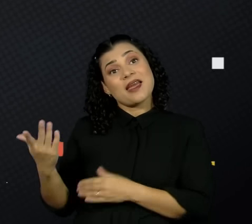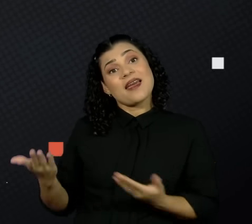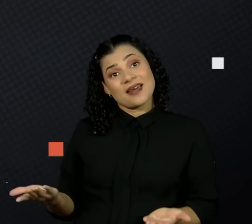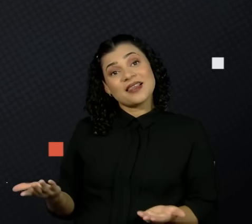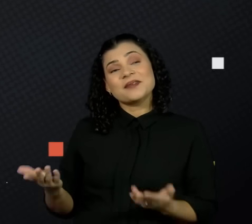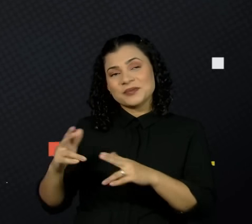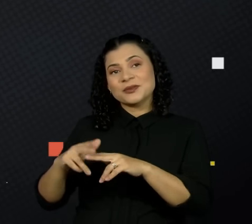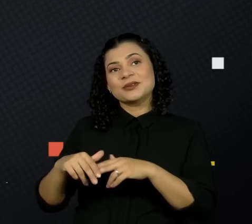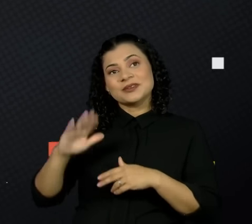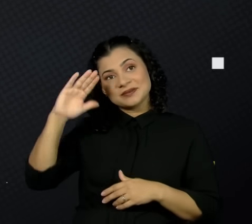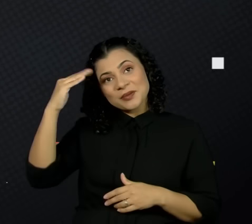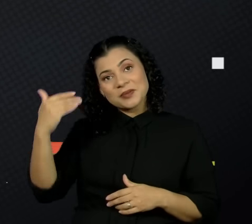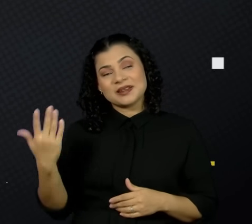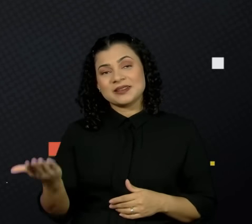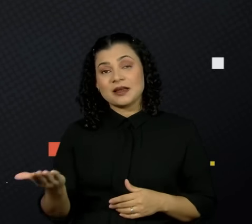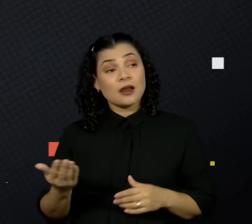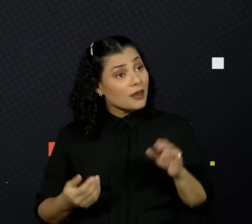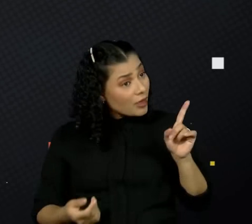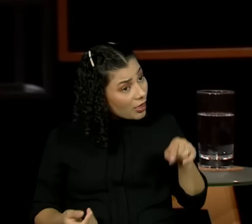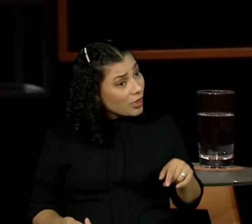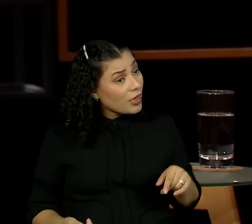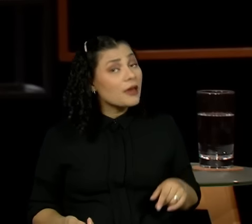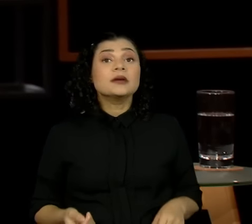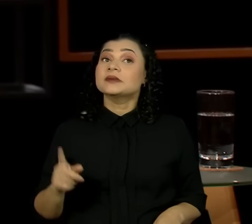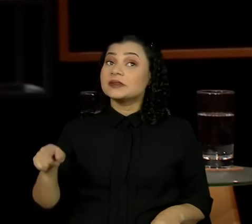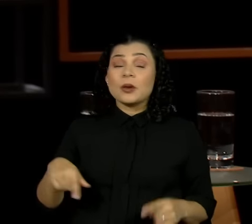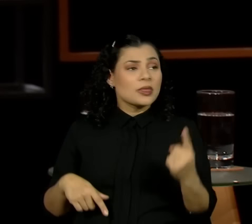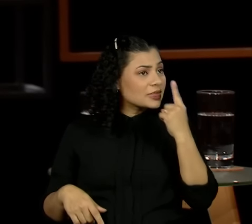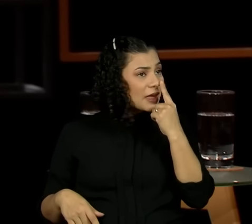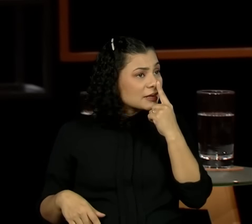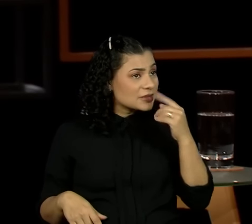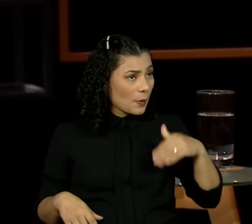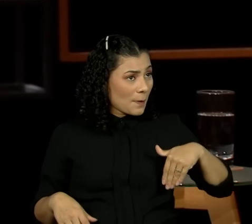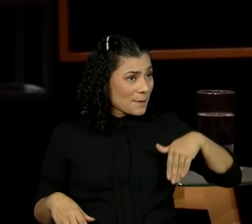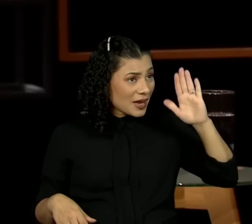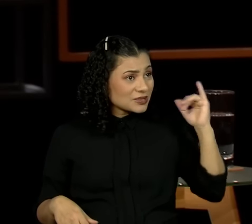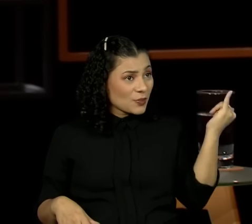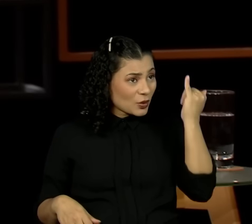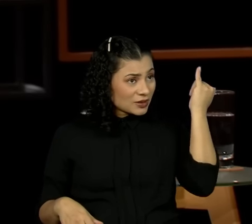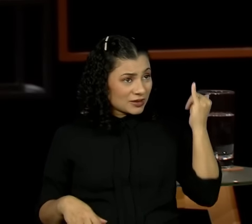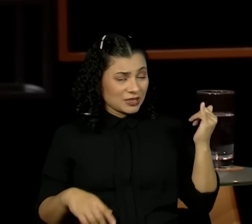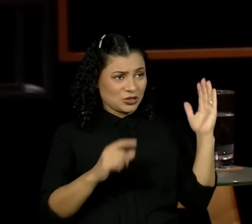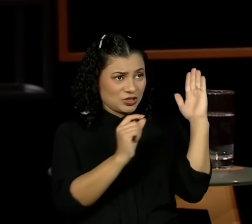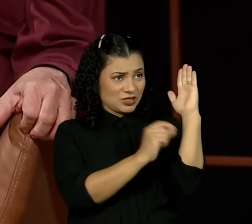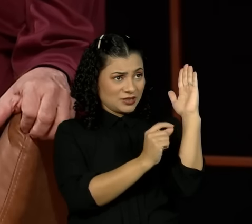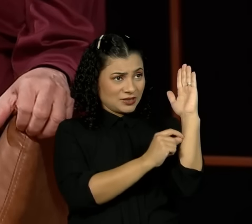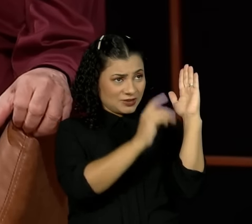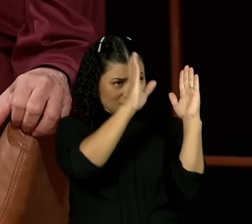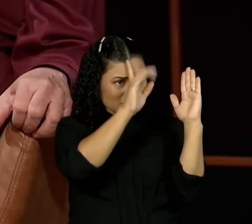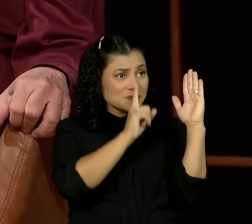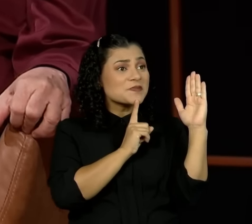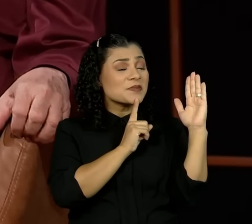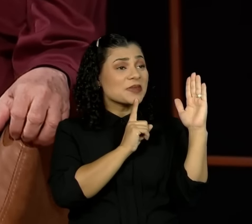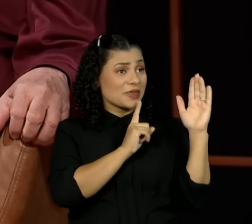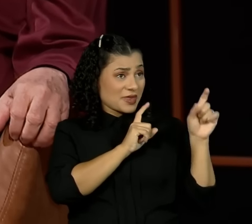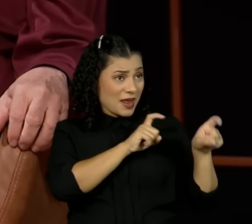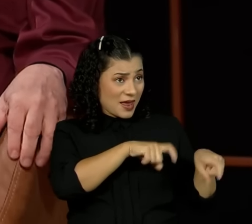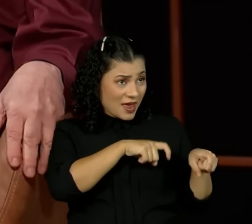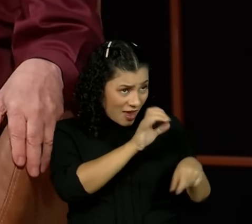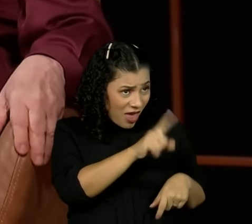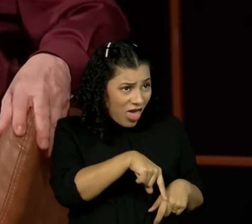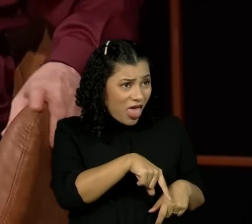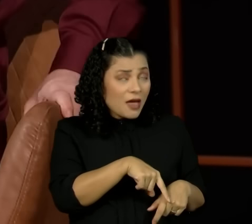tenha, dediquei a ela. Agora, você considera Narizinho a personagem mais importante do Sítio do Pica-Pau Amarelo? Sabe por quê, Atílio?